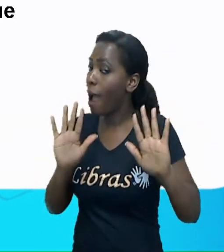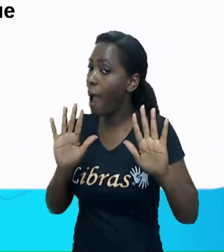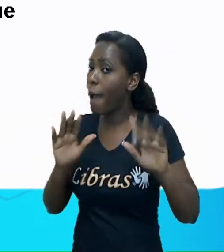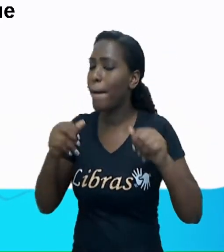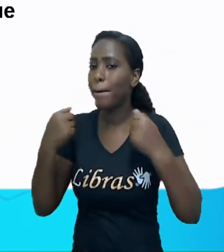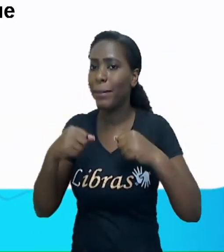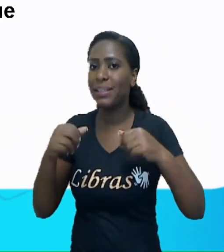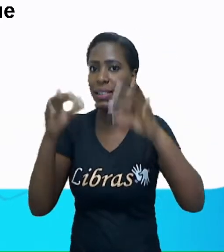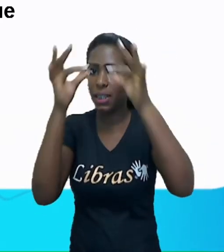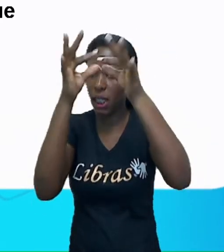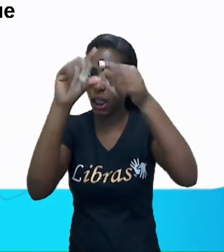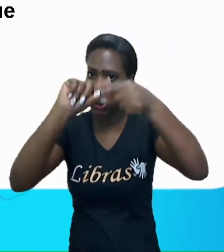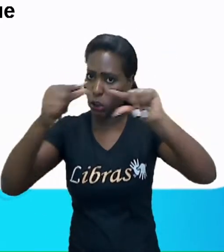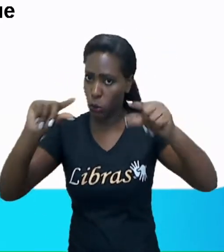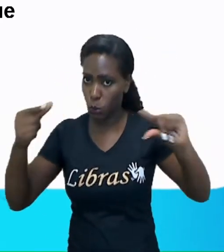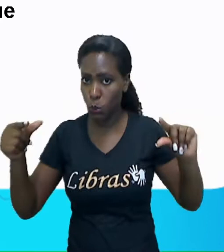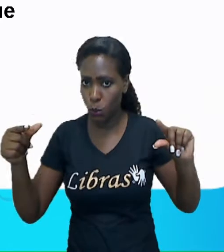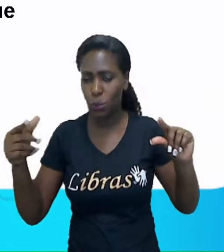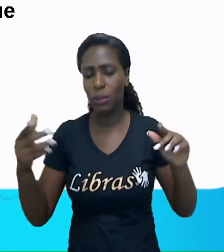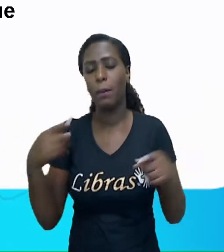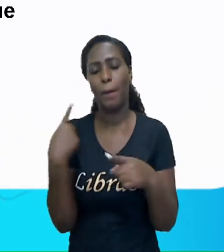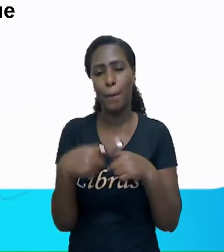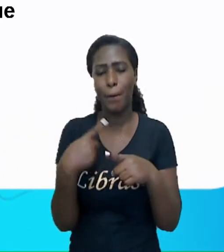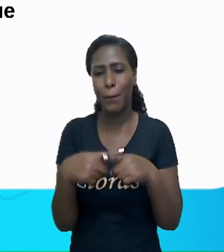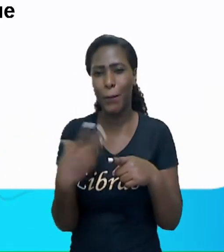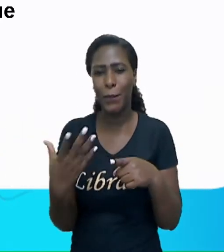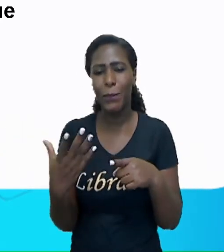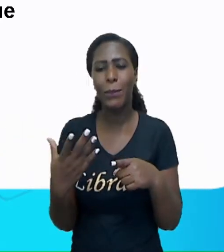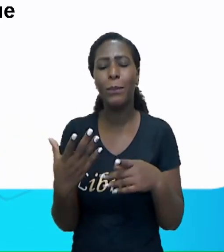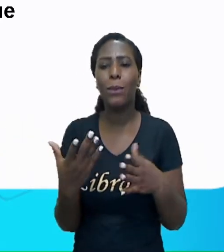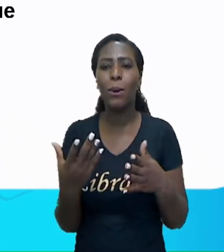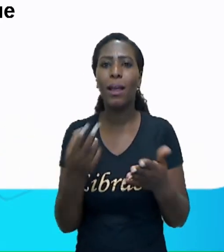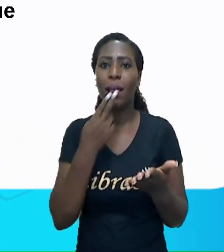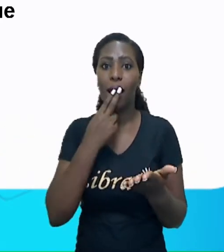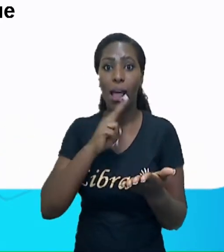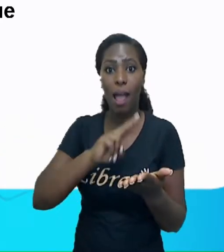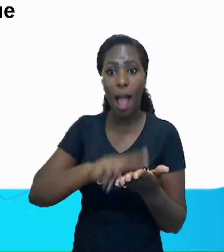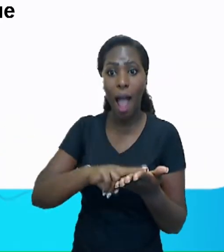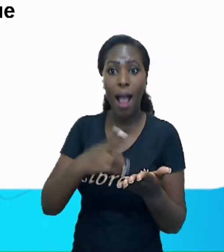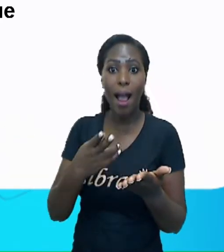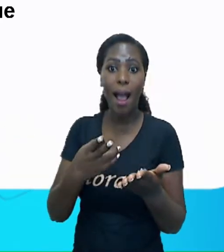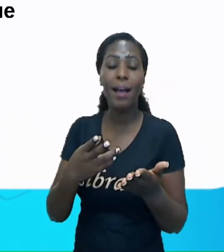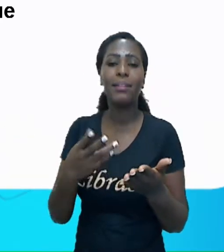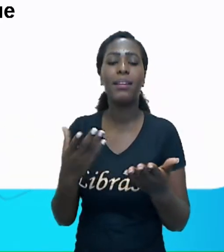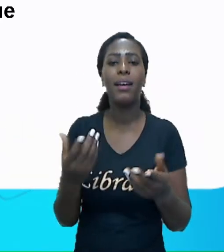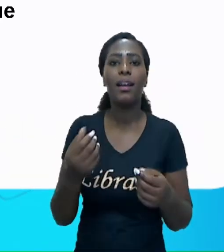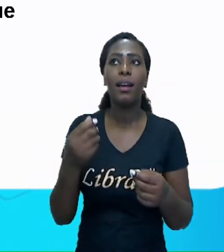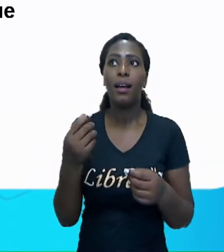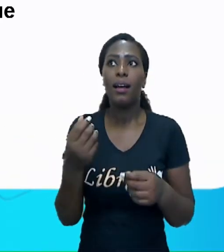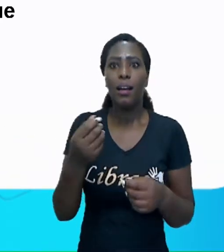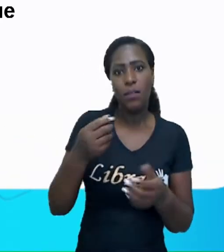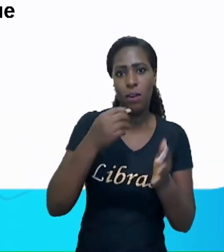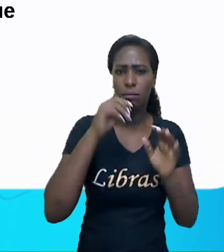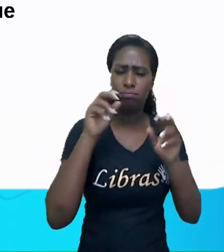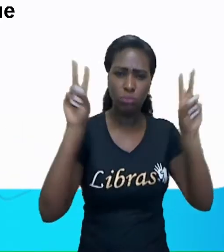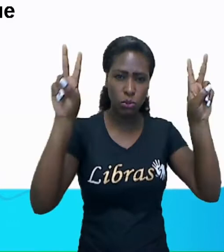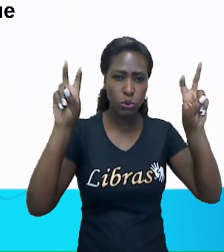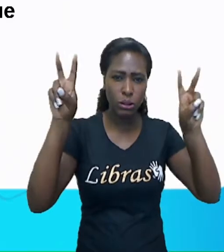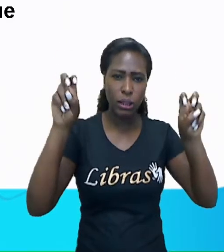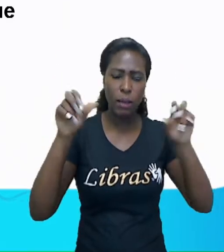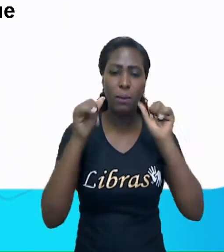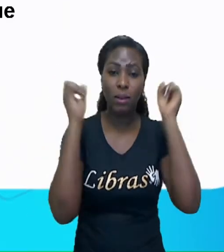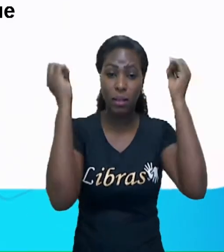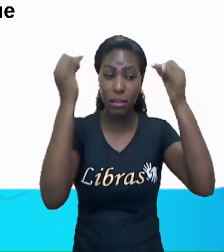negligência, que causam uma insatisfação ou a um fato considerado injusto. Então vamos